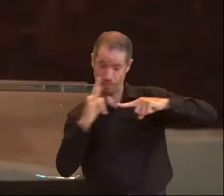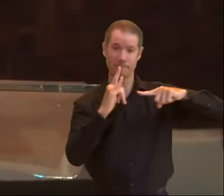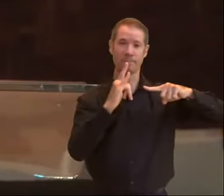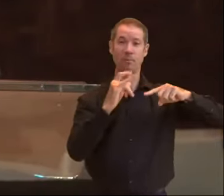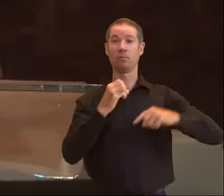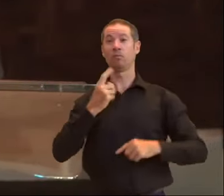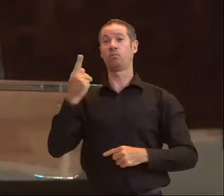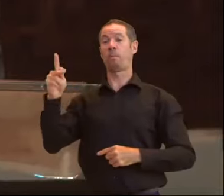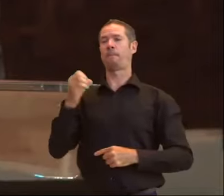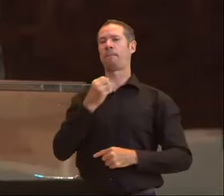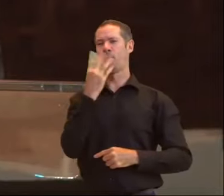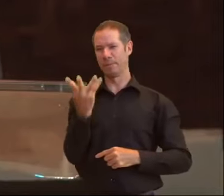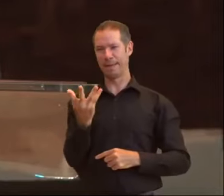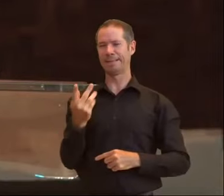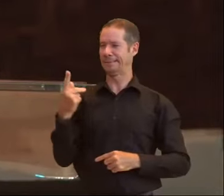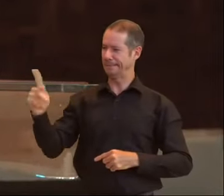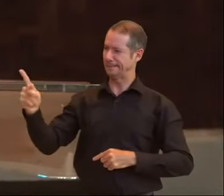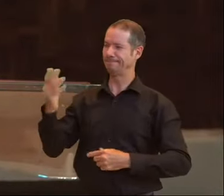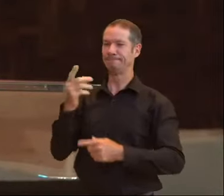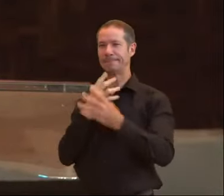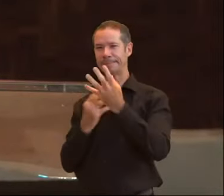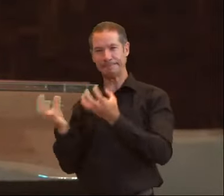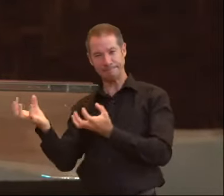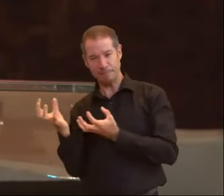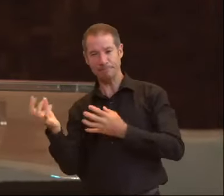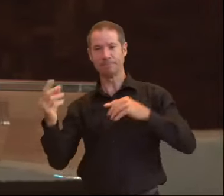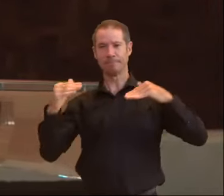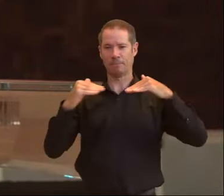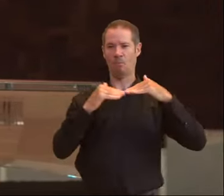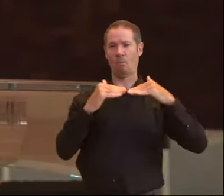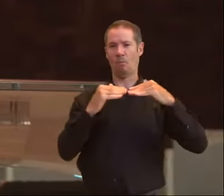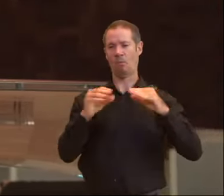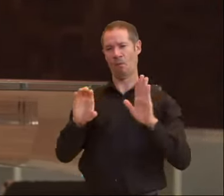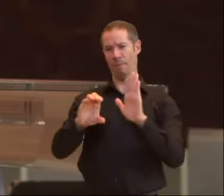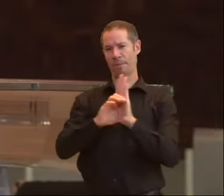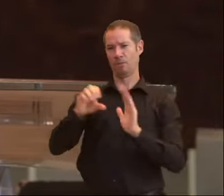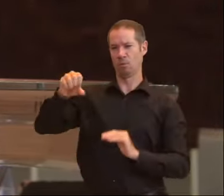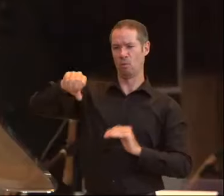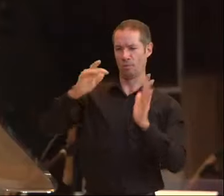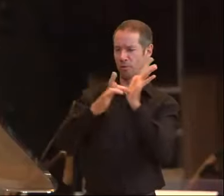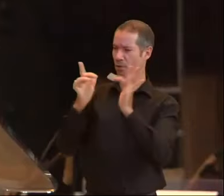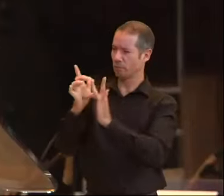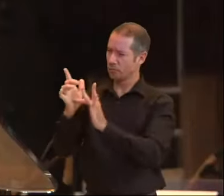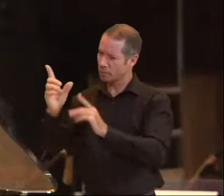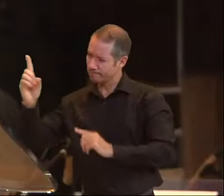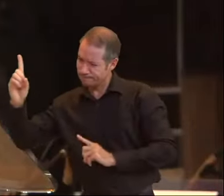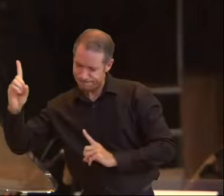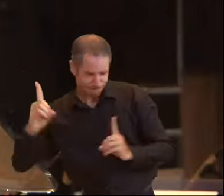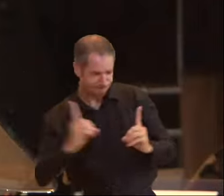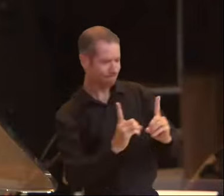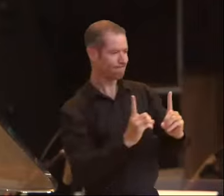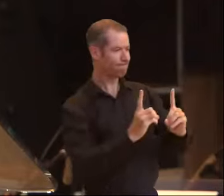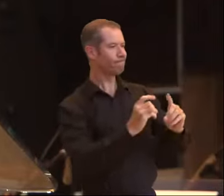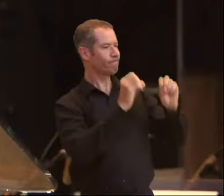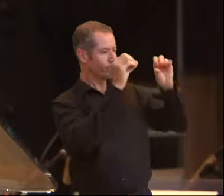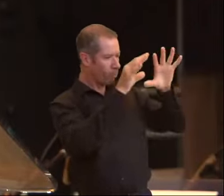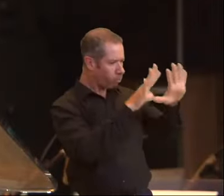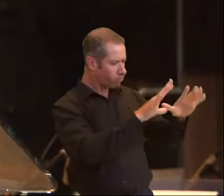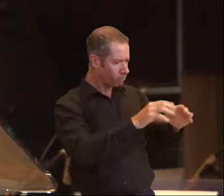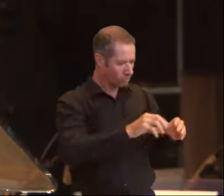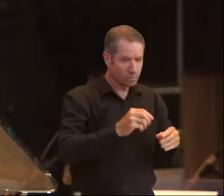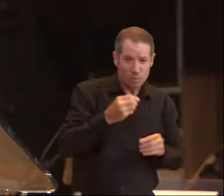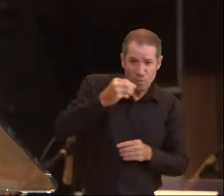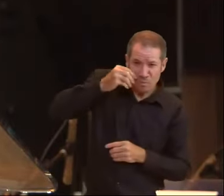bondade, do seu querer. E no capítulo 9, então, encontramos Jesus curando aquele cego. Jesus faz lodo